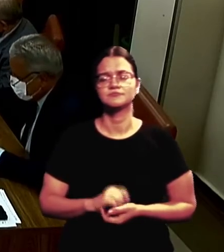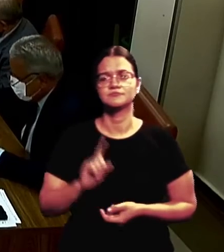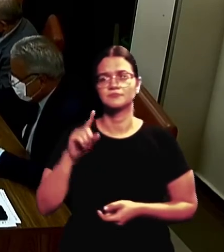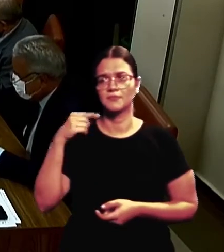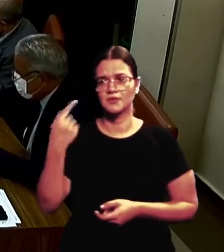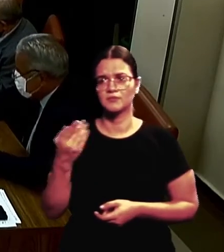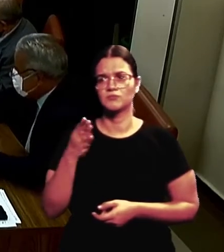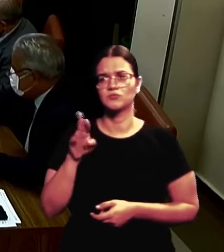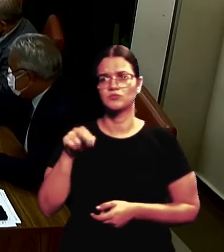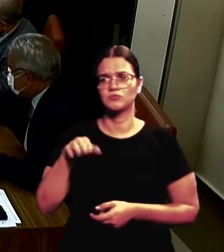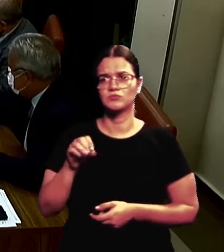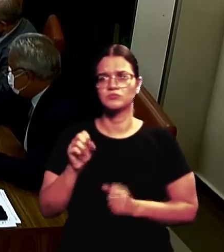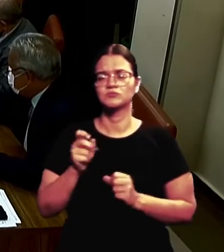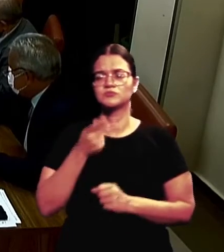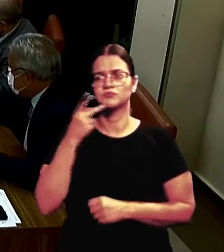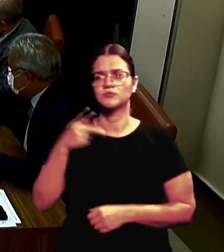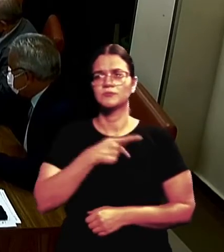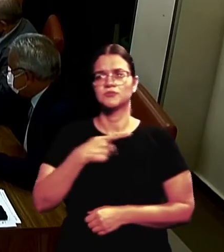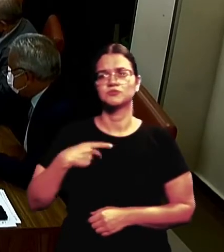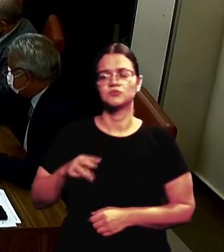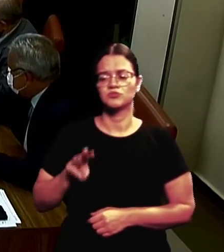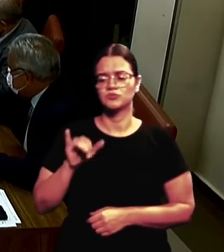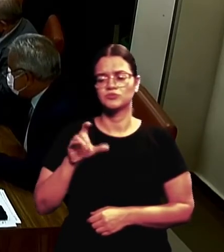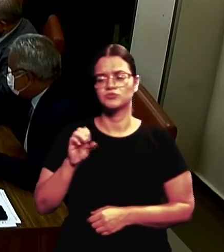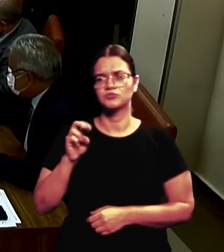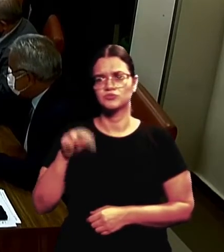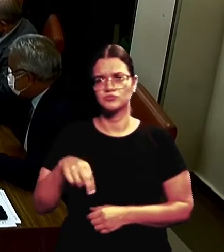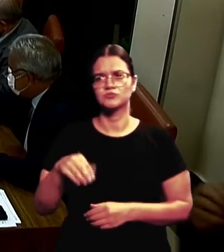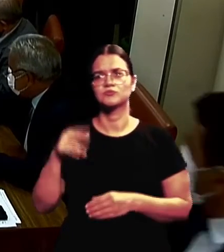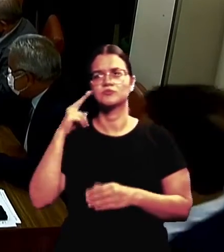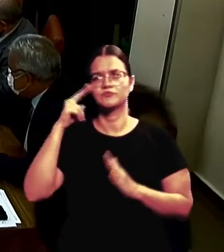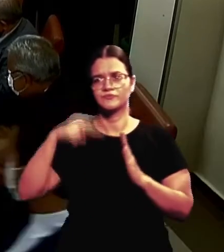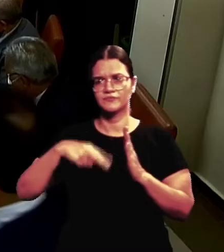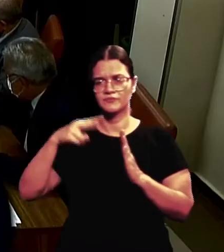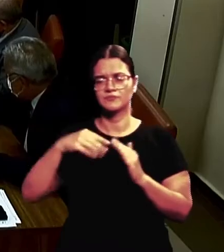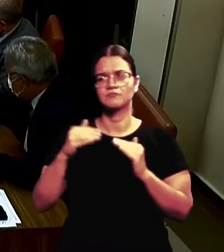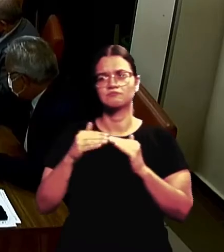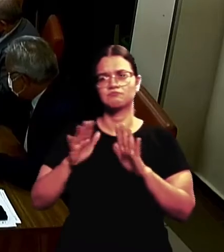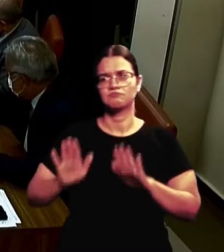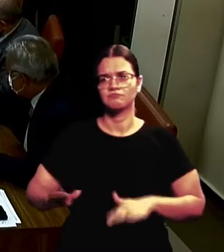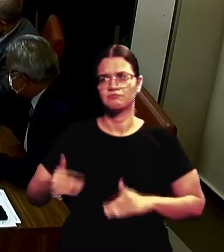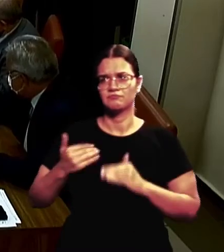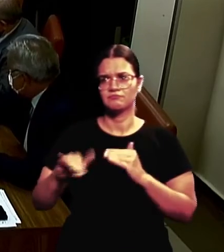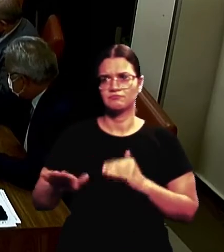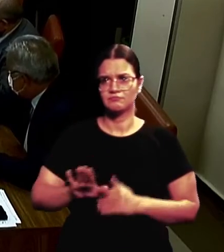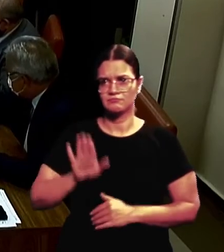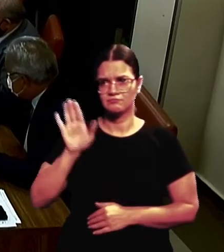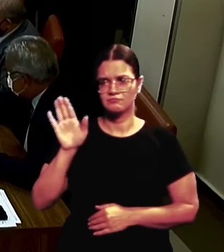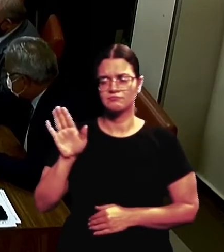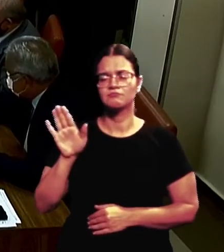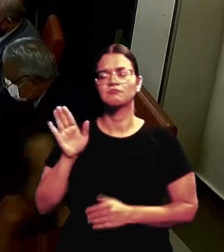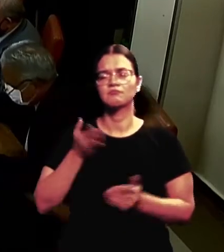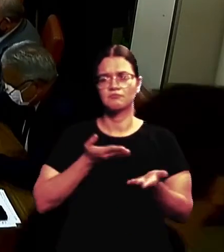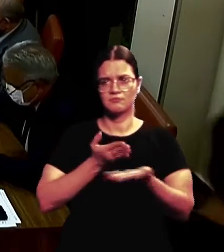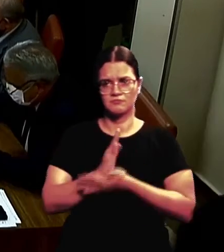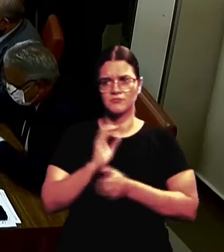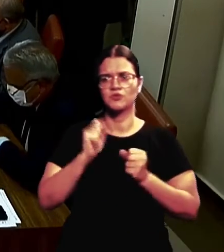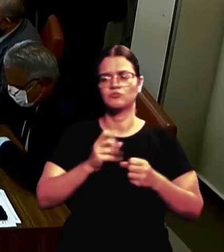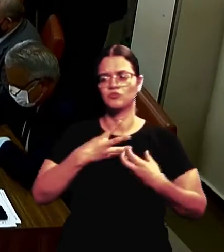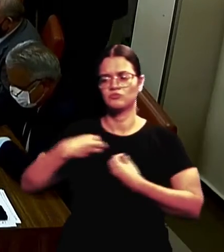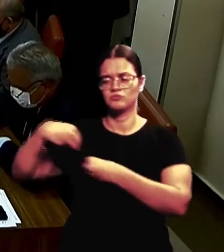Bruno Diniz. Vistas, pastor Wilson. Favoráveis por isso, como estão os contrários, se manifestem. Pedido de